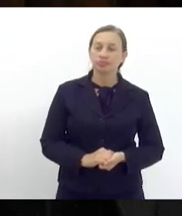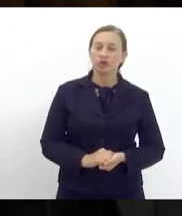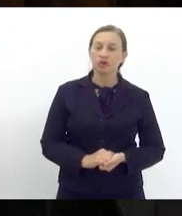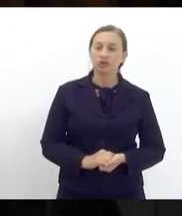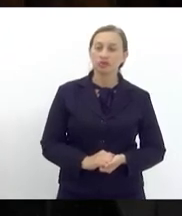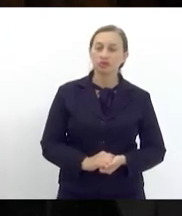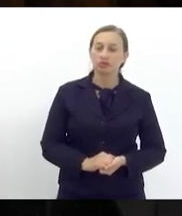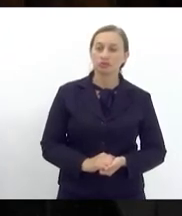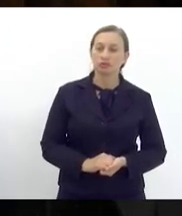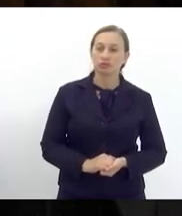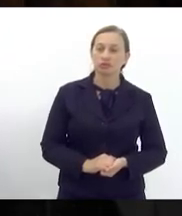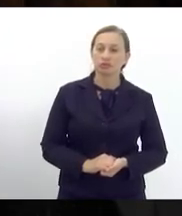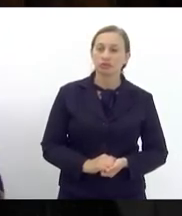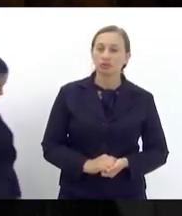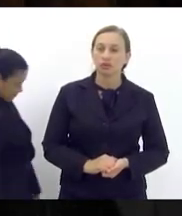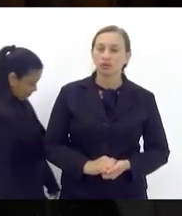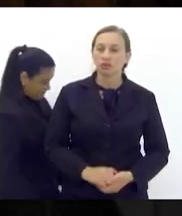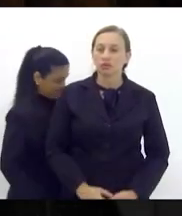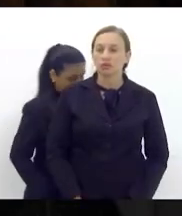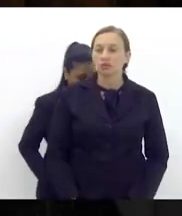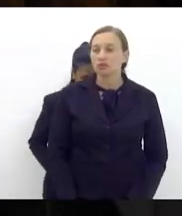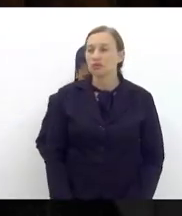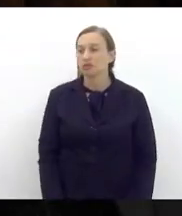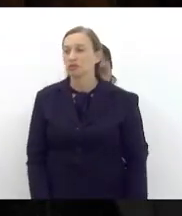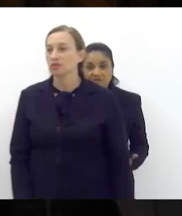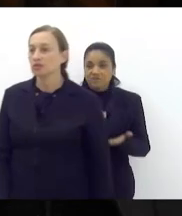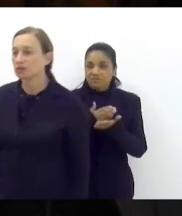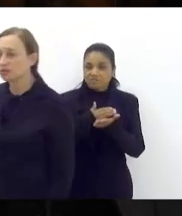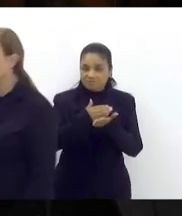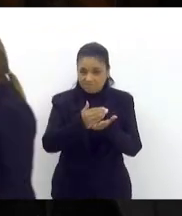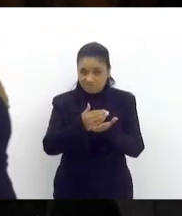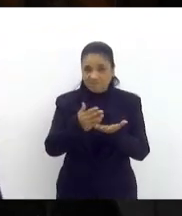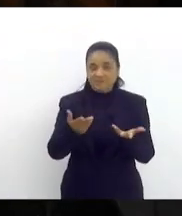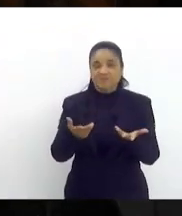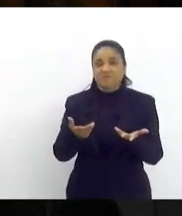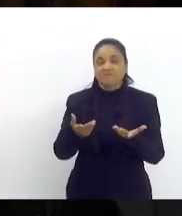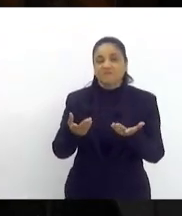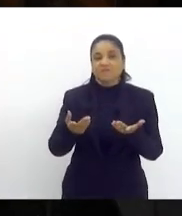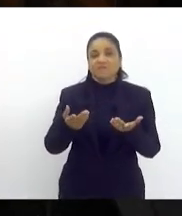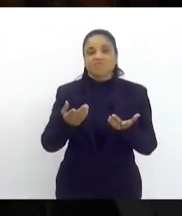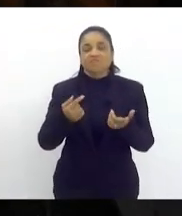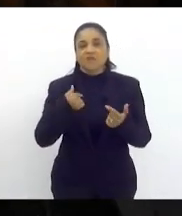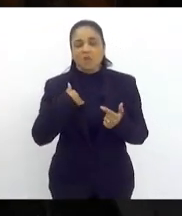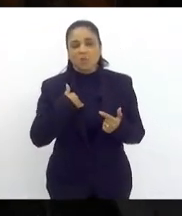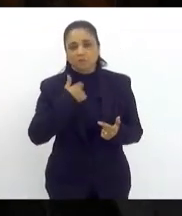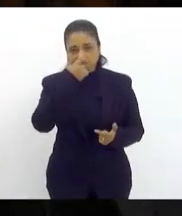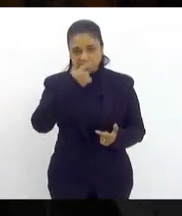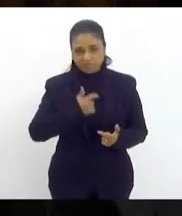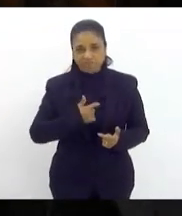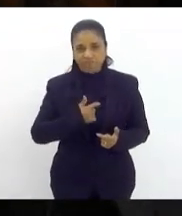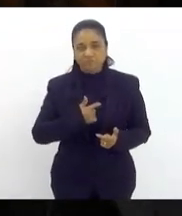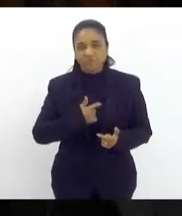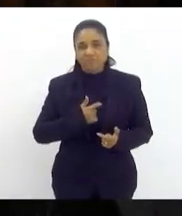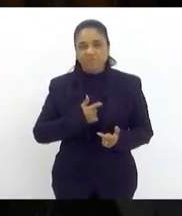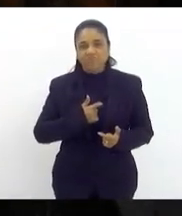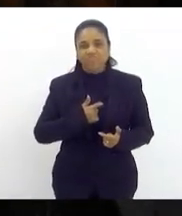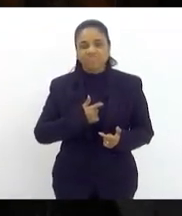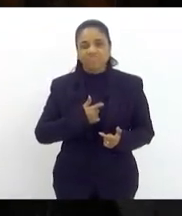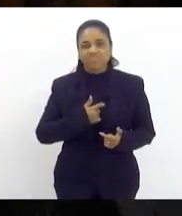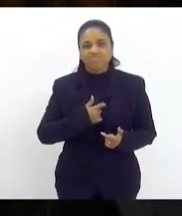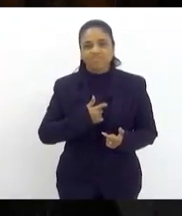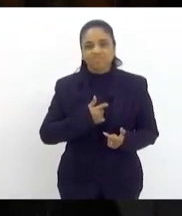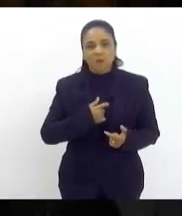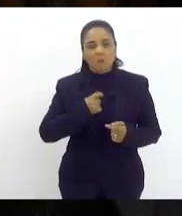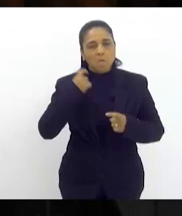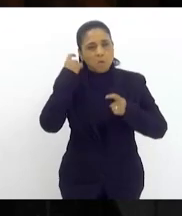inicial porque eu estou profundamente